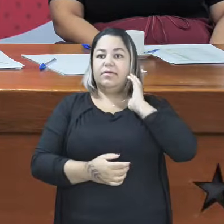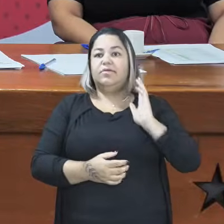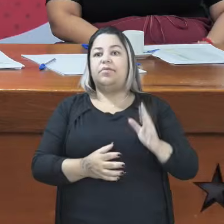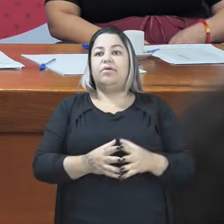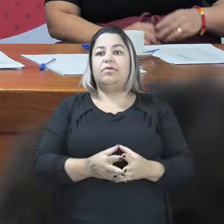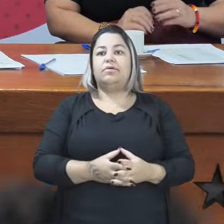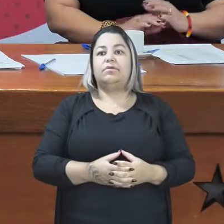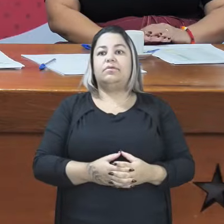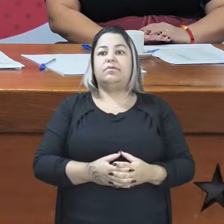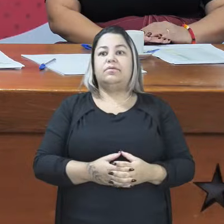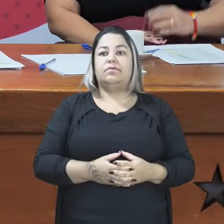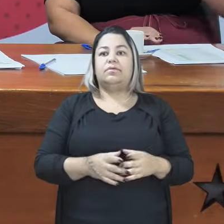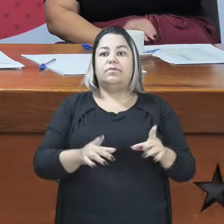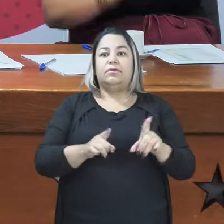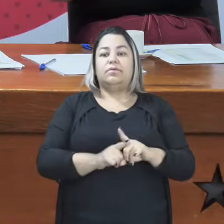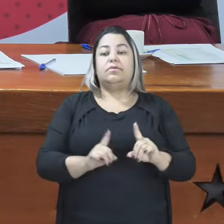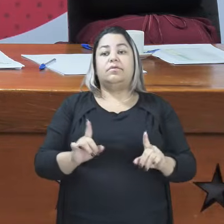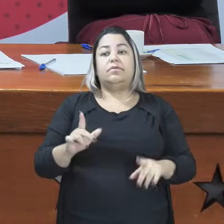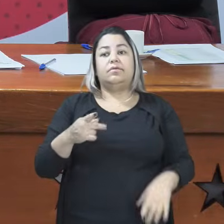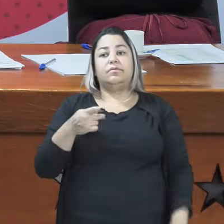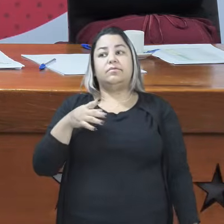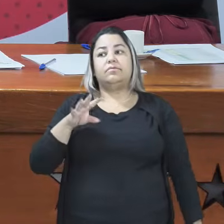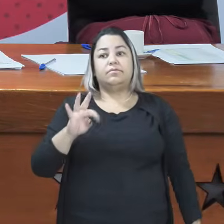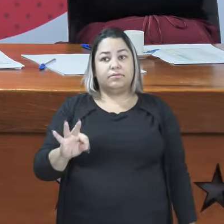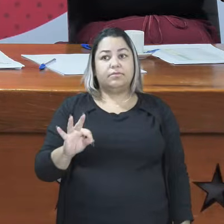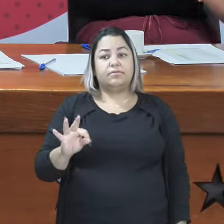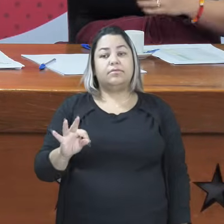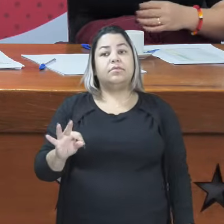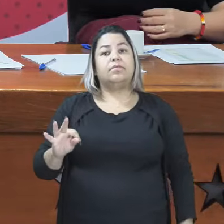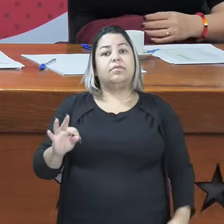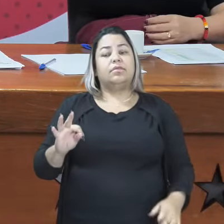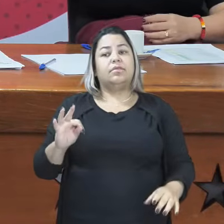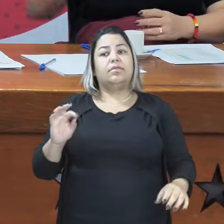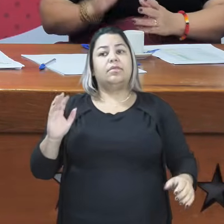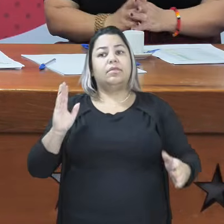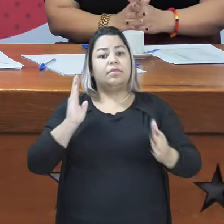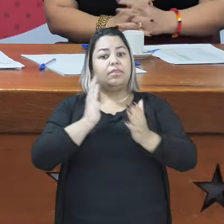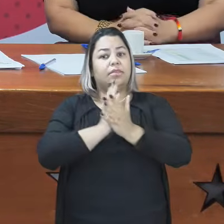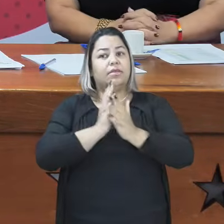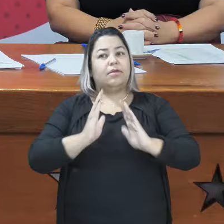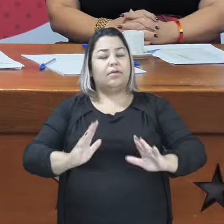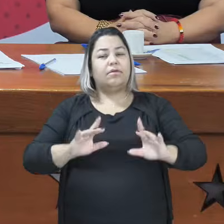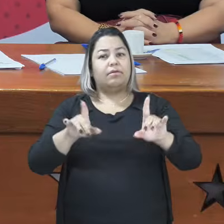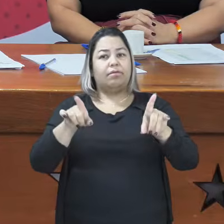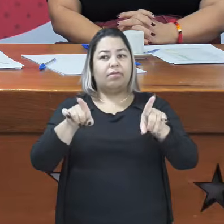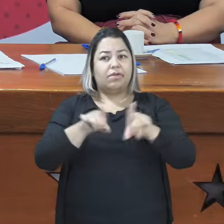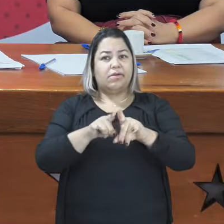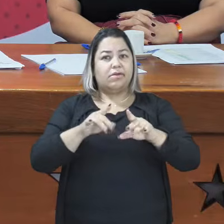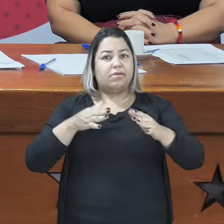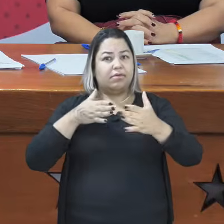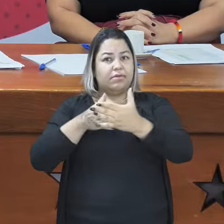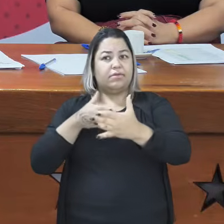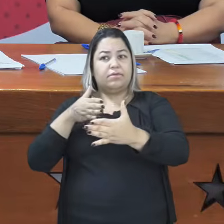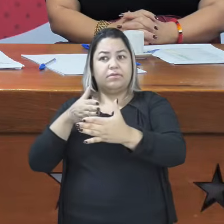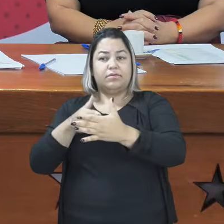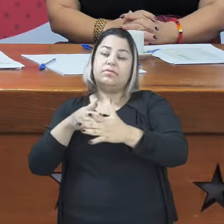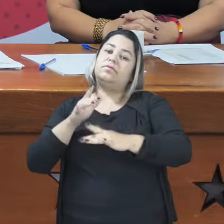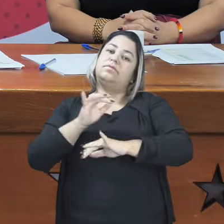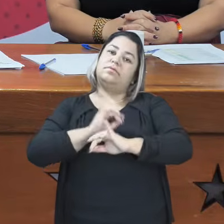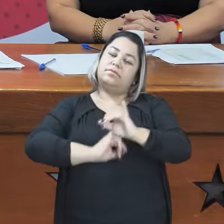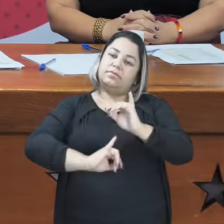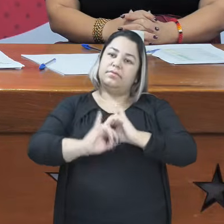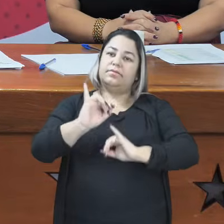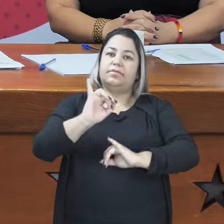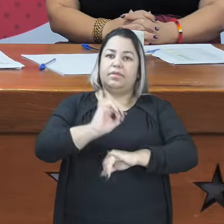Olha, eu diria que o PT rompeu a barreira do som em relação à questão digital. Então, essa é